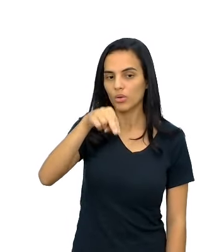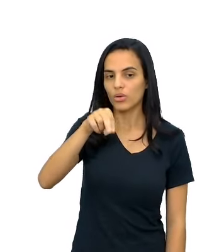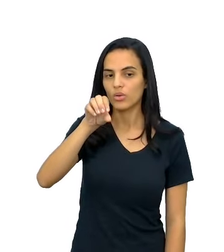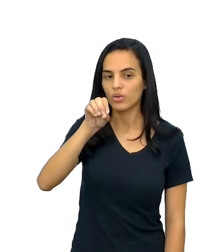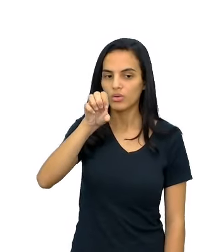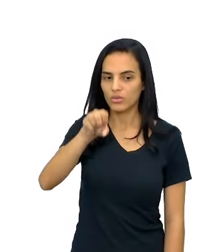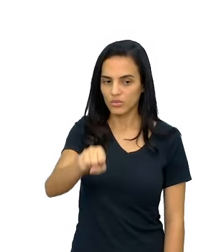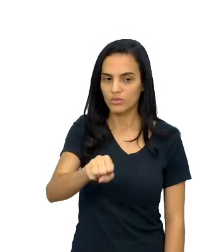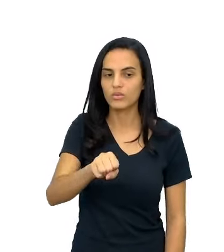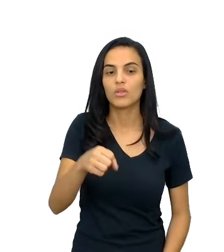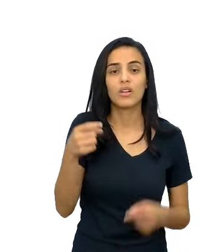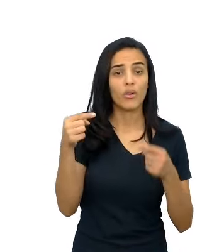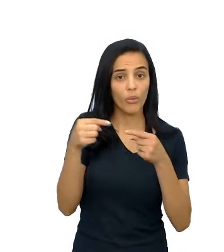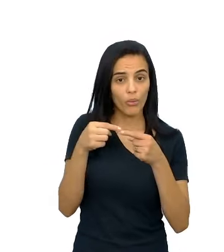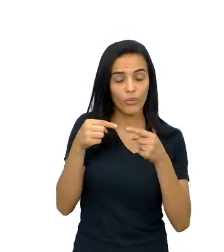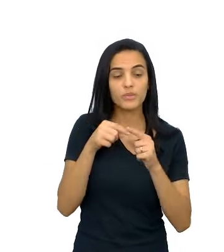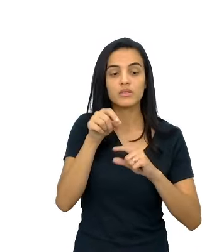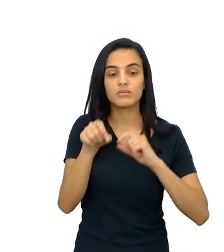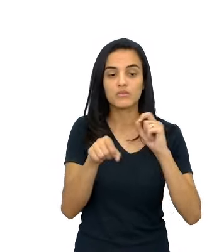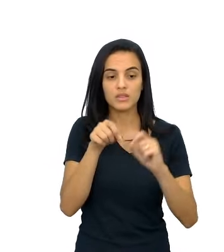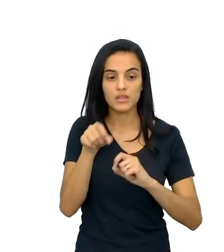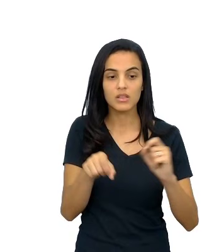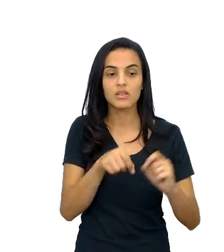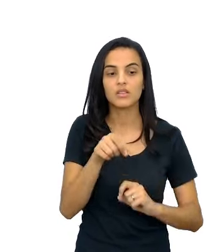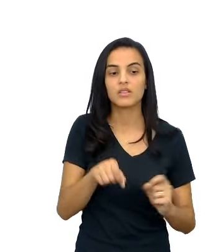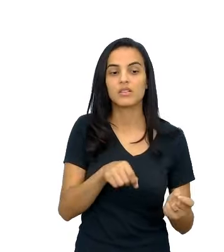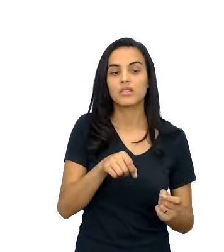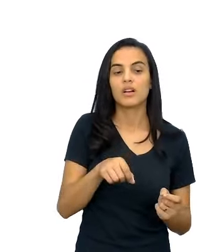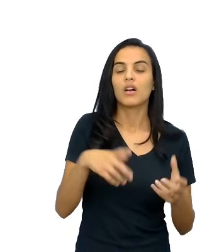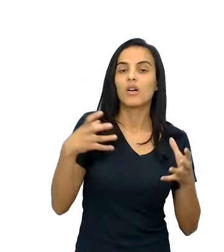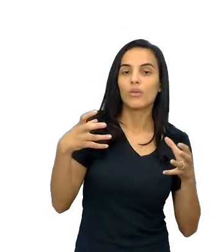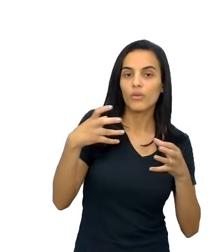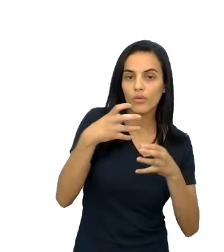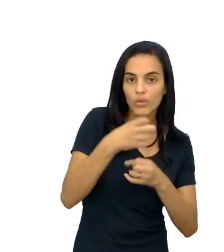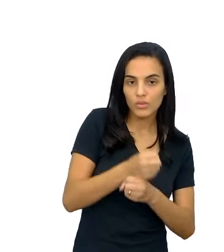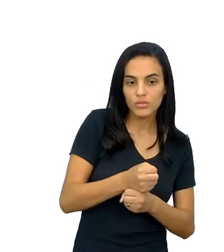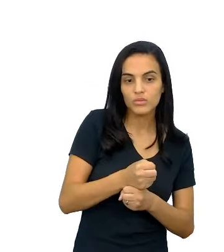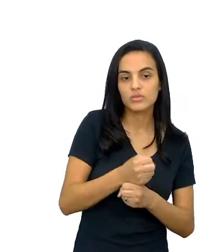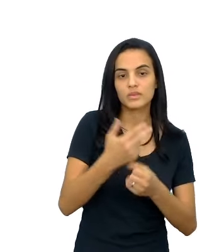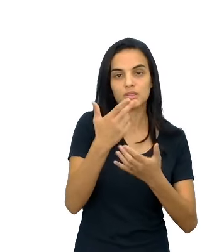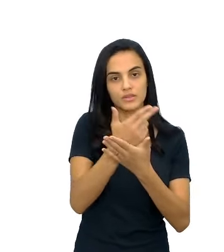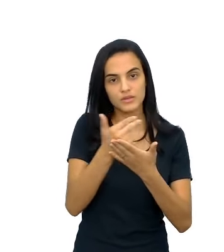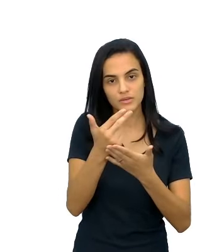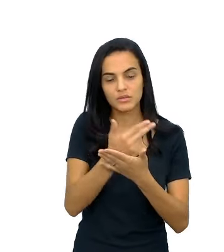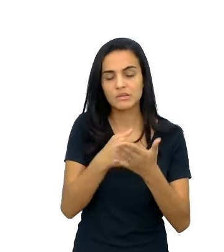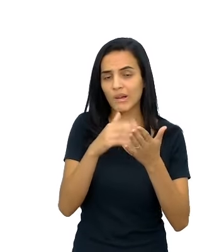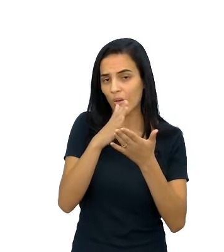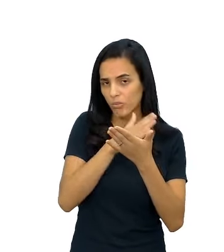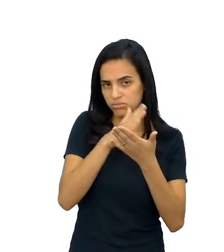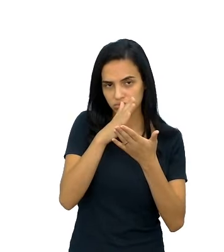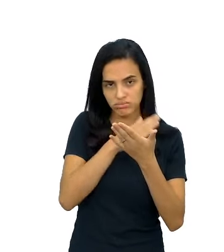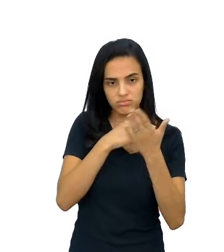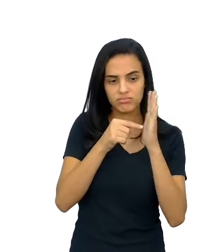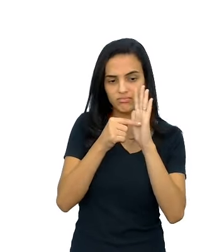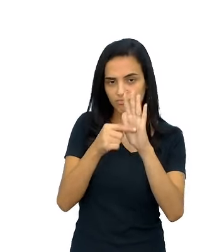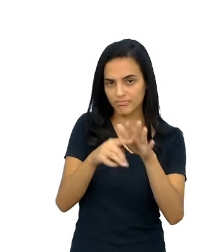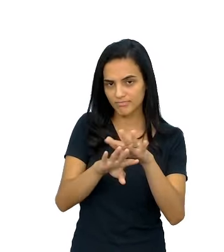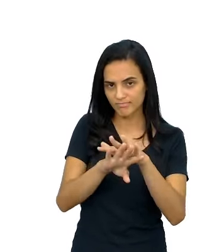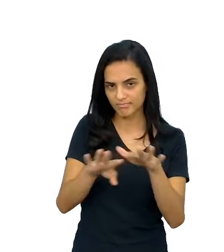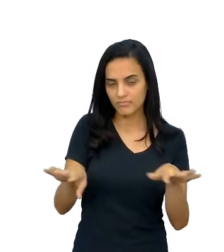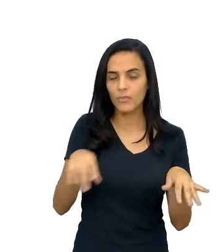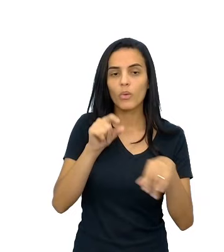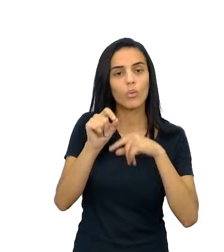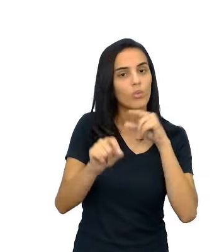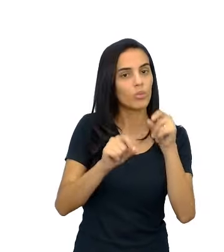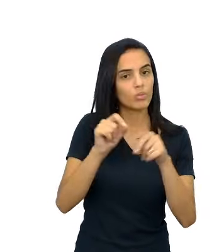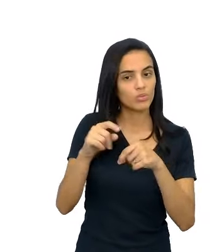equilátero, semelhança, congruência, área e volume de figuras. Eu só trouxe alguns objetos. O que um objeto tem